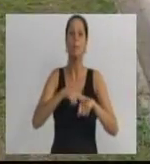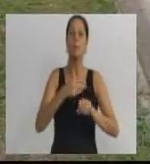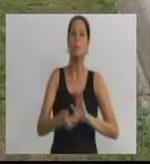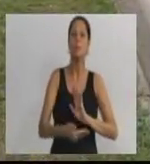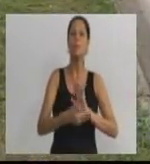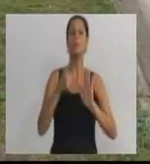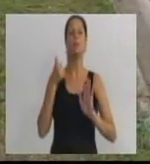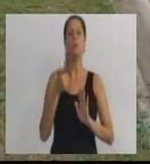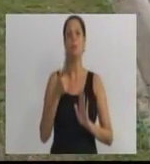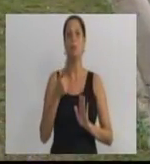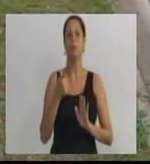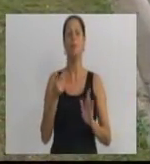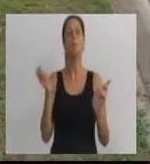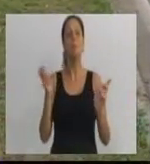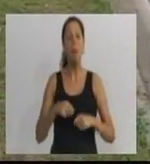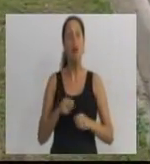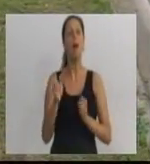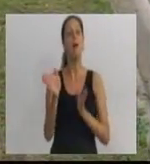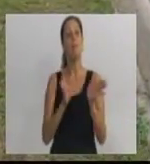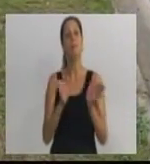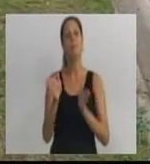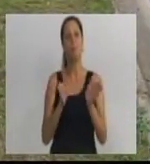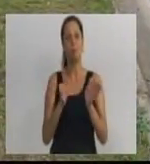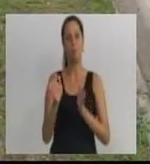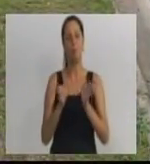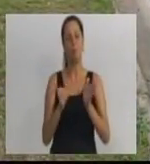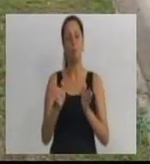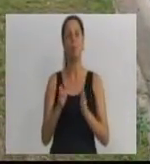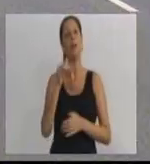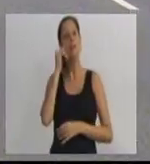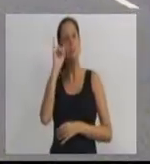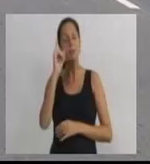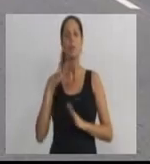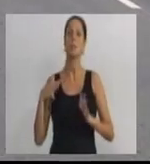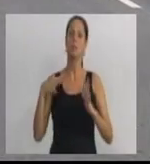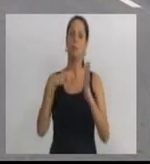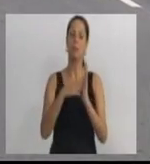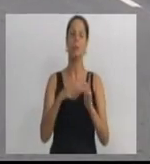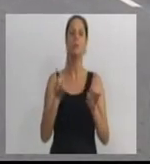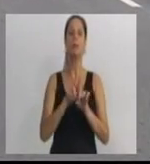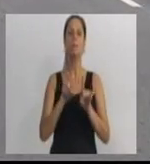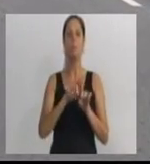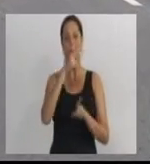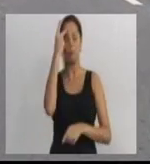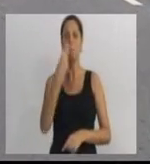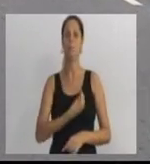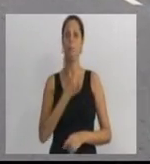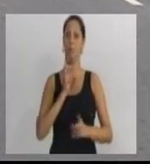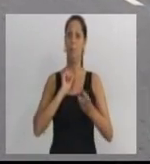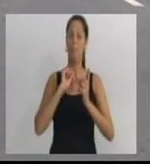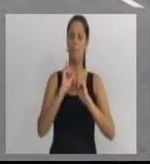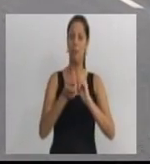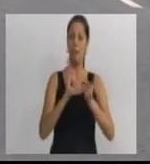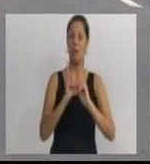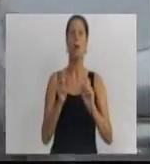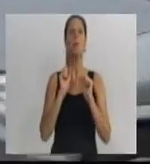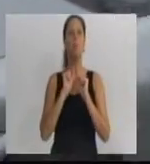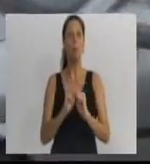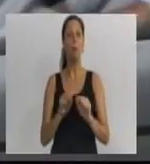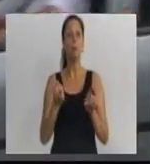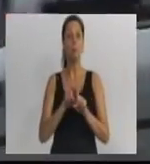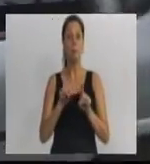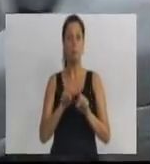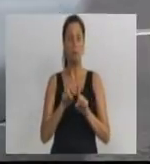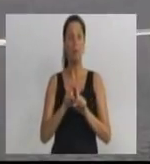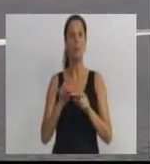problema. Provisoriamente resolveria o problema. Para não dar acidente, quem vem aí da BR, ó, faria uma faixa de pedestre elevada, porque quem vem do Passo